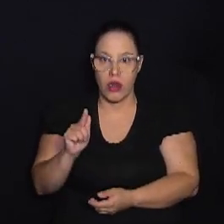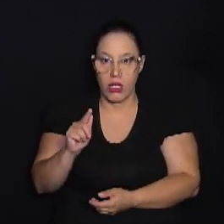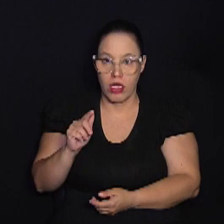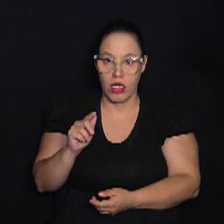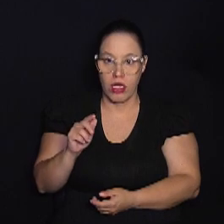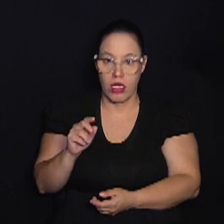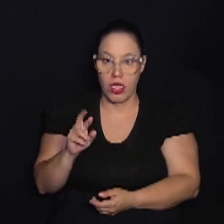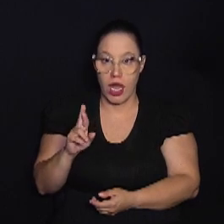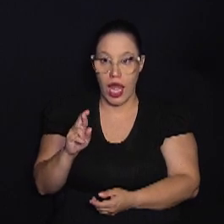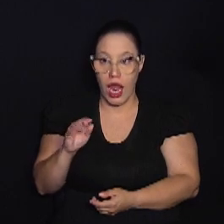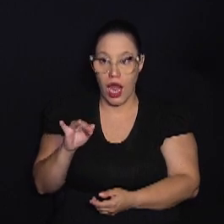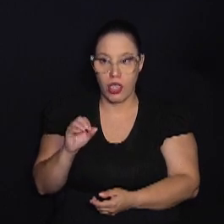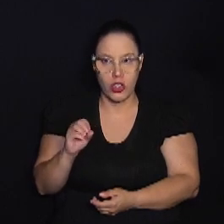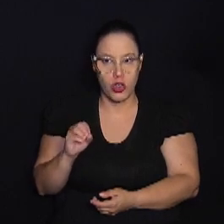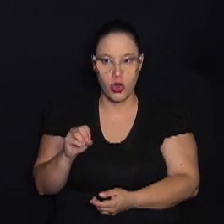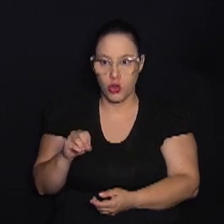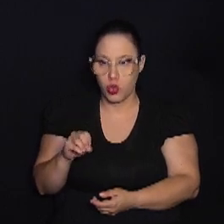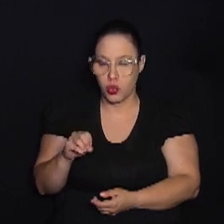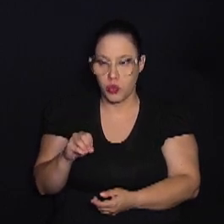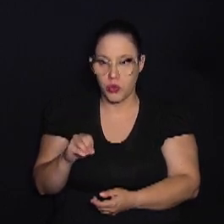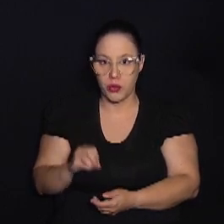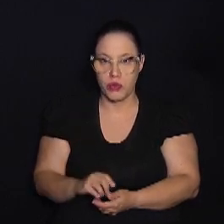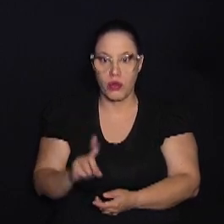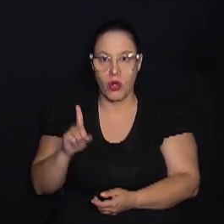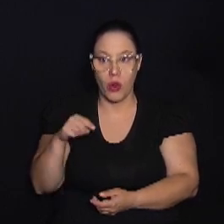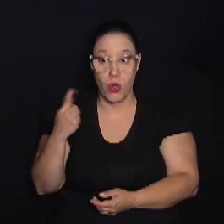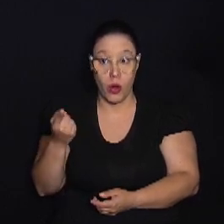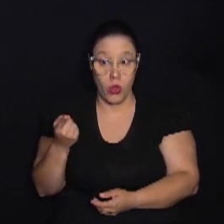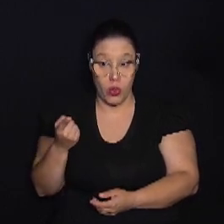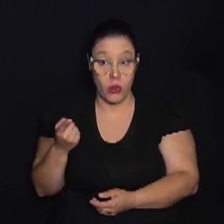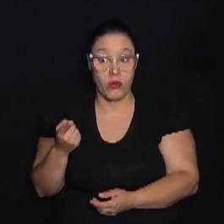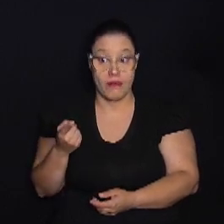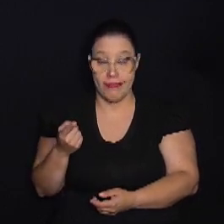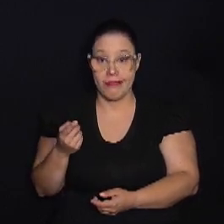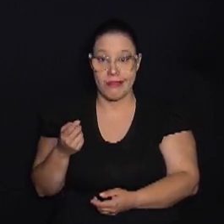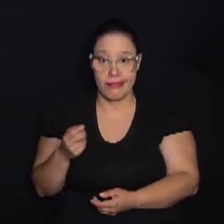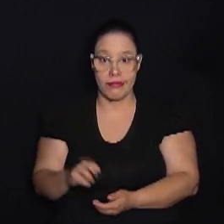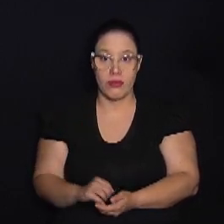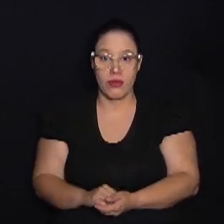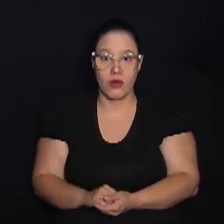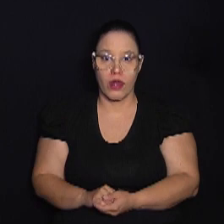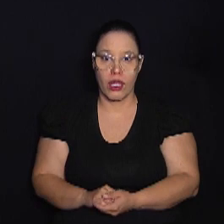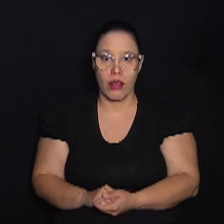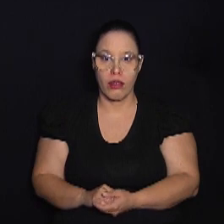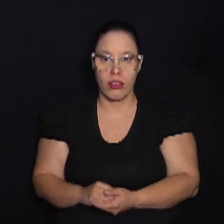e rádio, nada disso. Existem 2 tipos de tumores mais agressivos. Existe o medular, que é